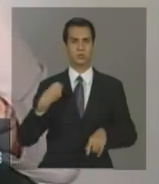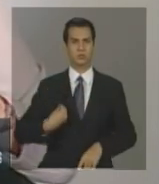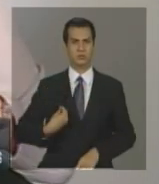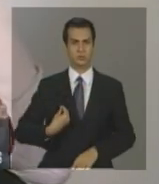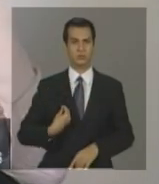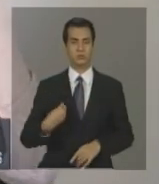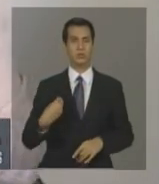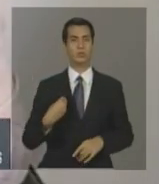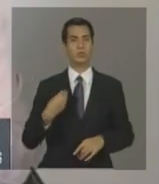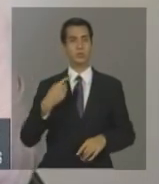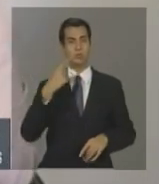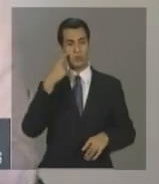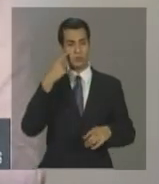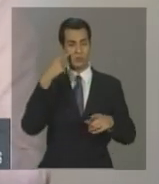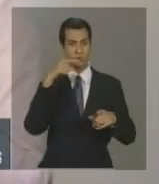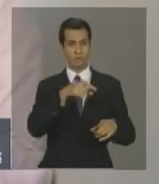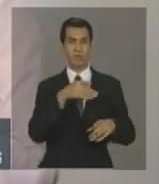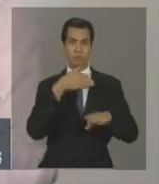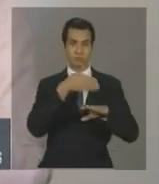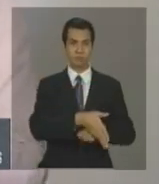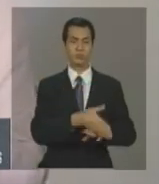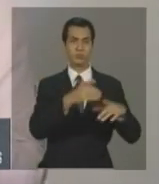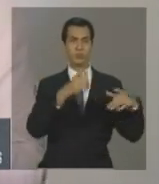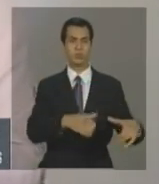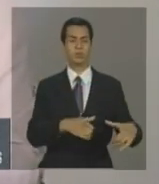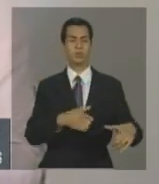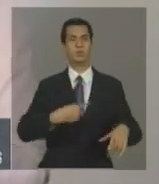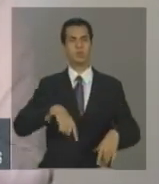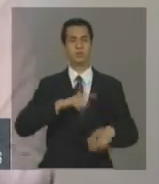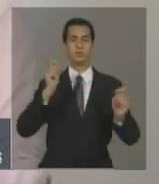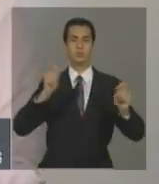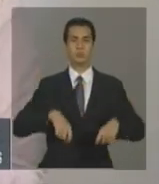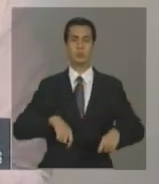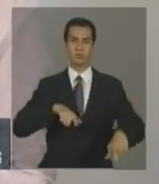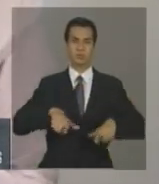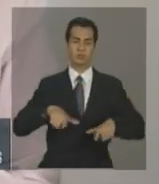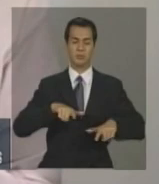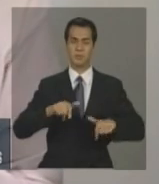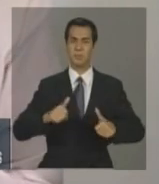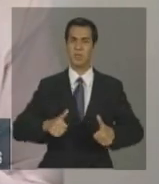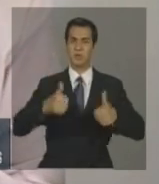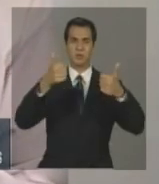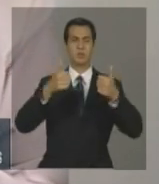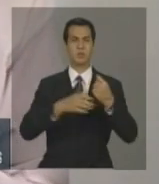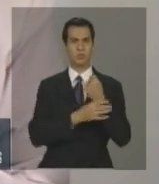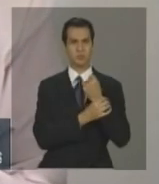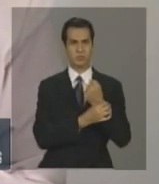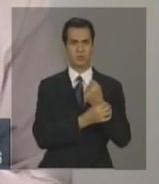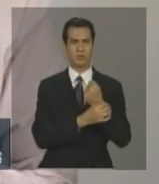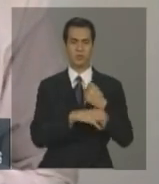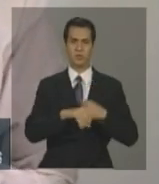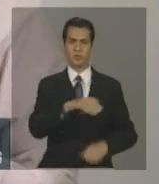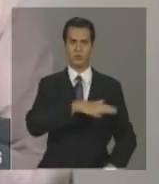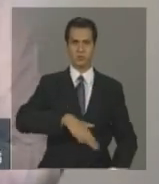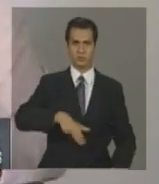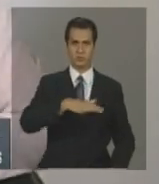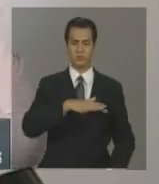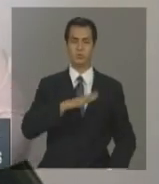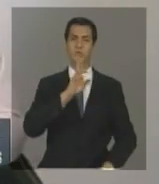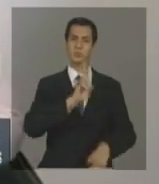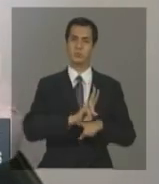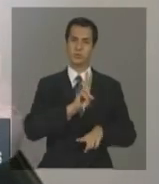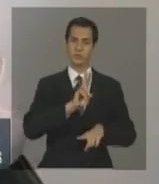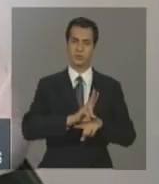local nos permite atuarmos com maior segurança naquele território, tanto para a proteção de quem para